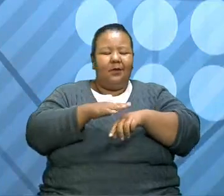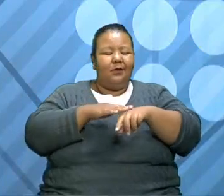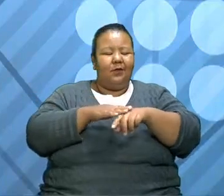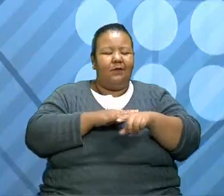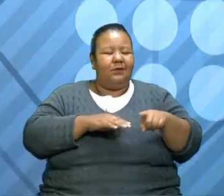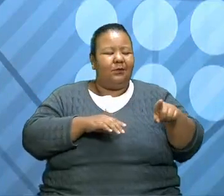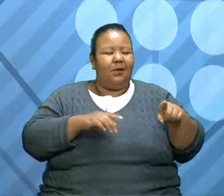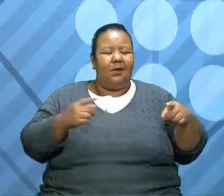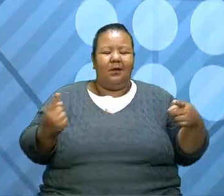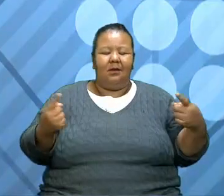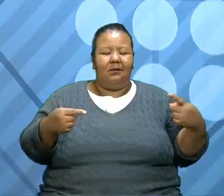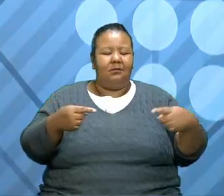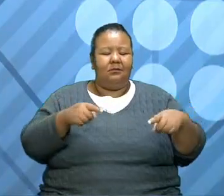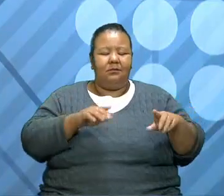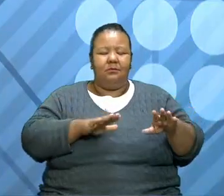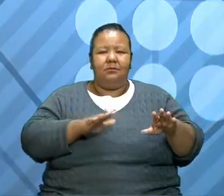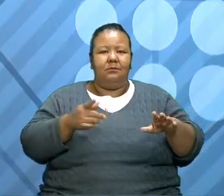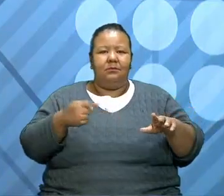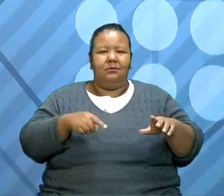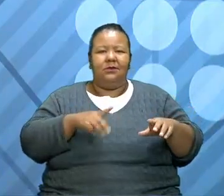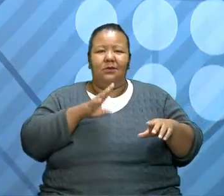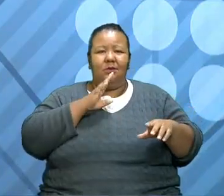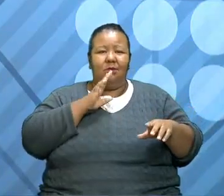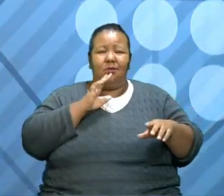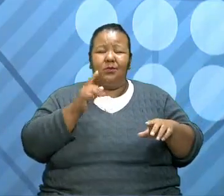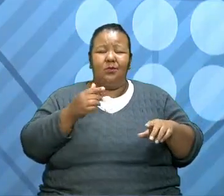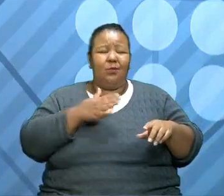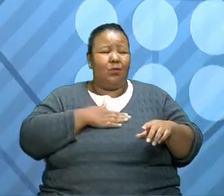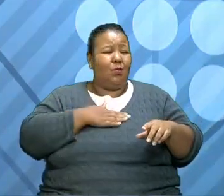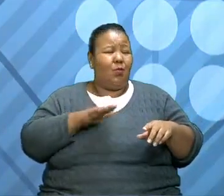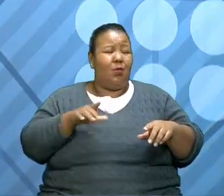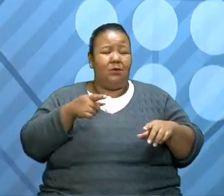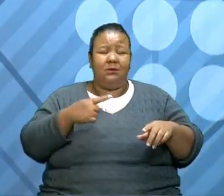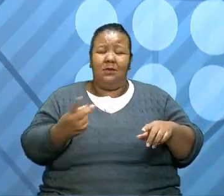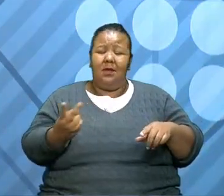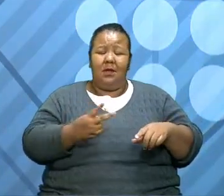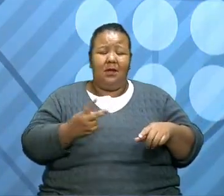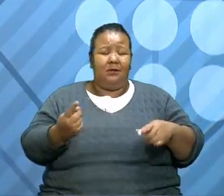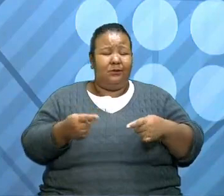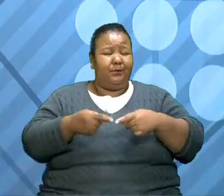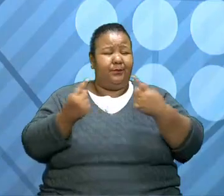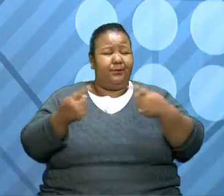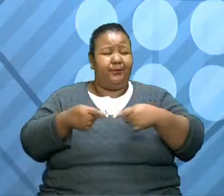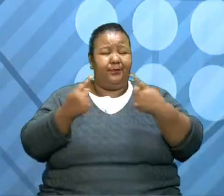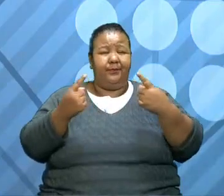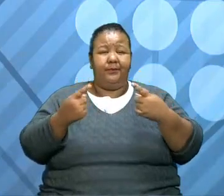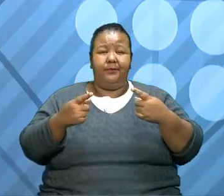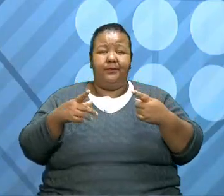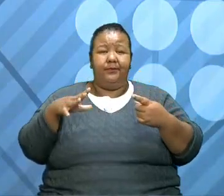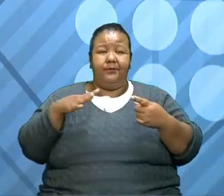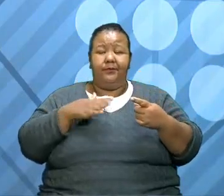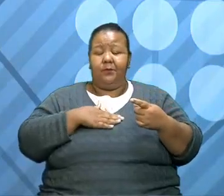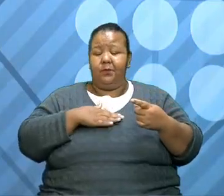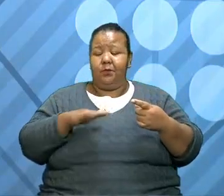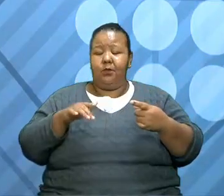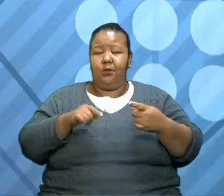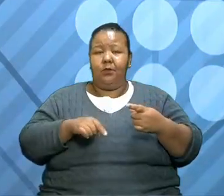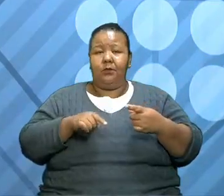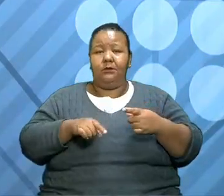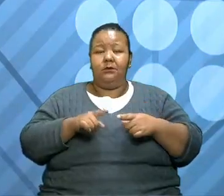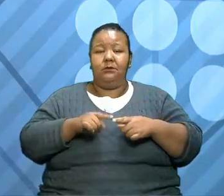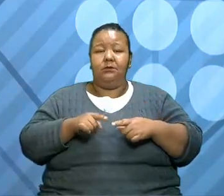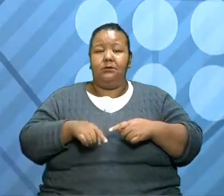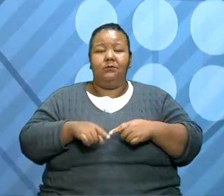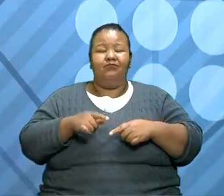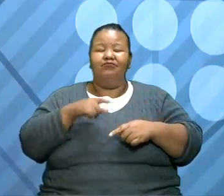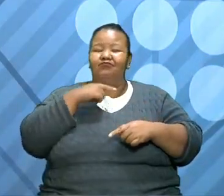pessoa B, não porque não se conhece, mas porque não gosta, porque tem atrito, elas têm ali, uma não gosta da outra, tem uma certa